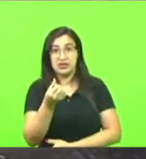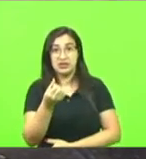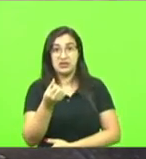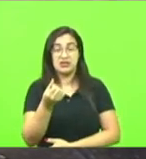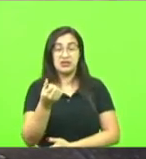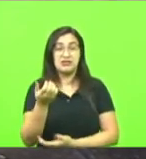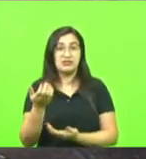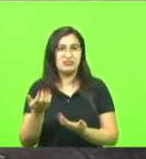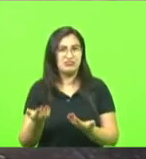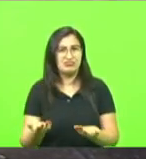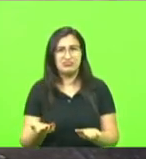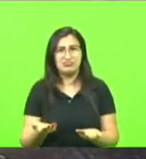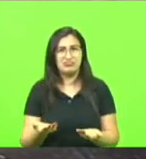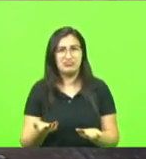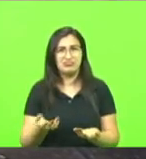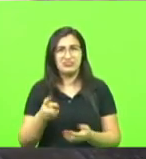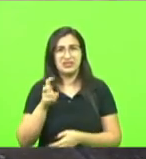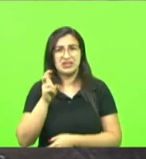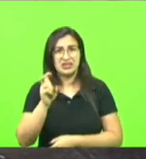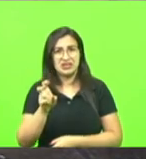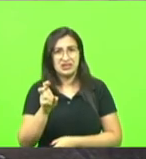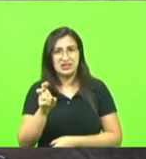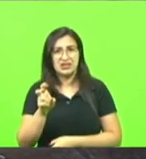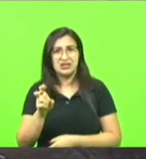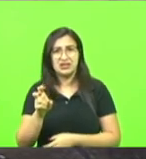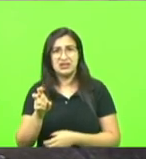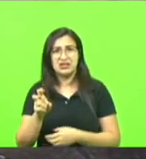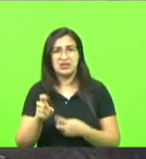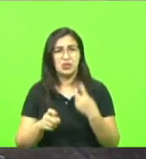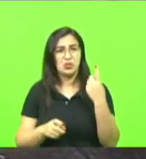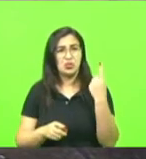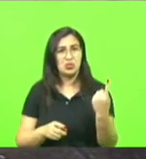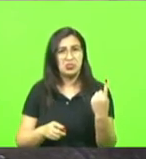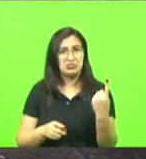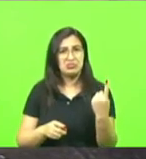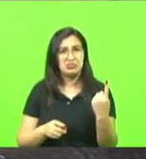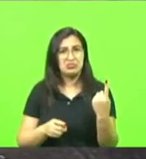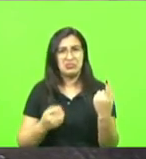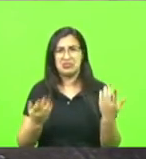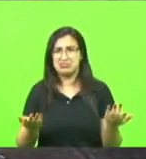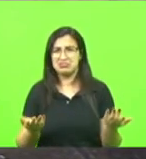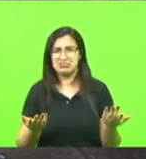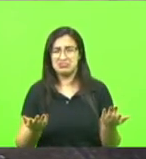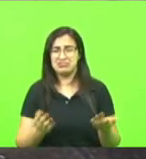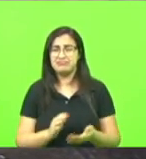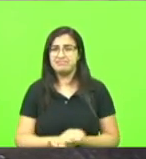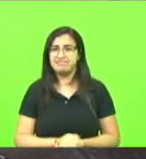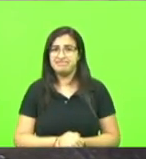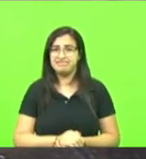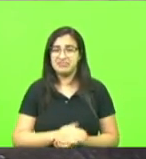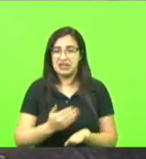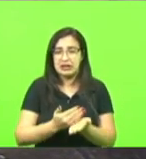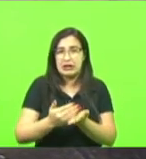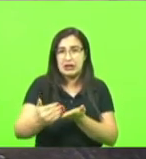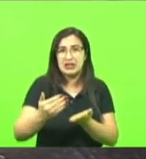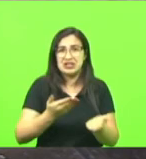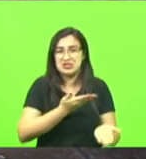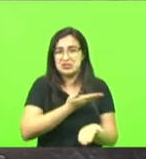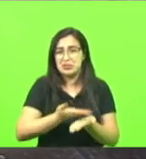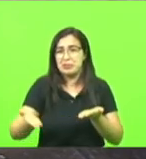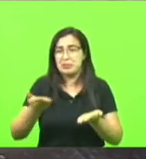Tiramos 5 dos mais pobres para cada um que devolvemos para ele. O resto todo se perde